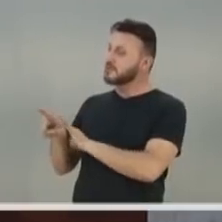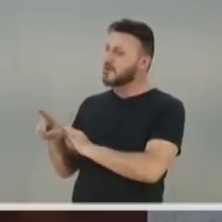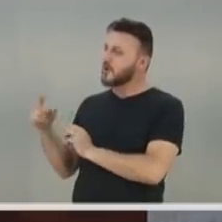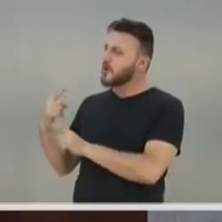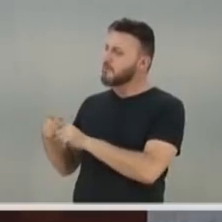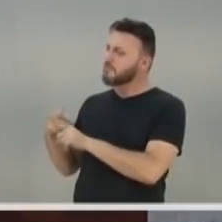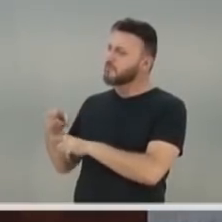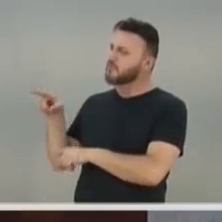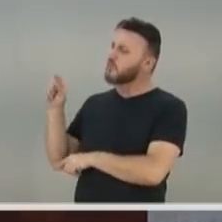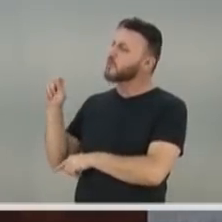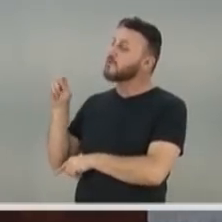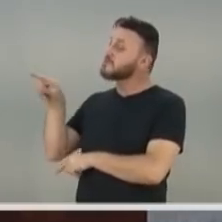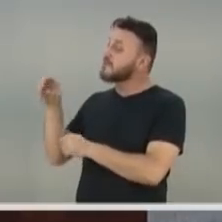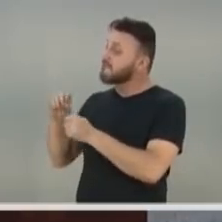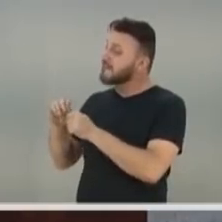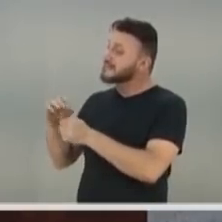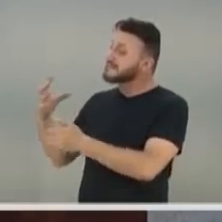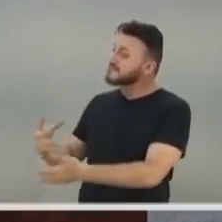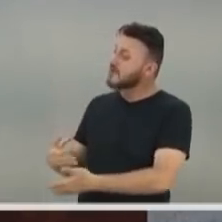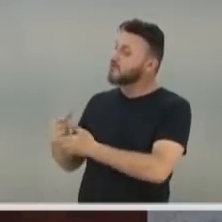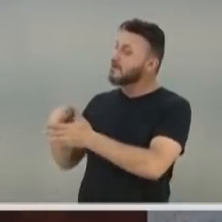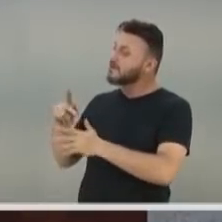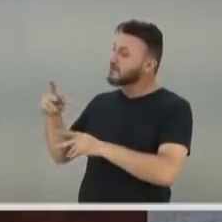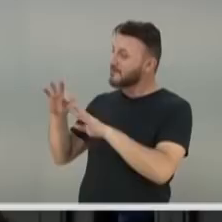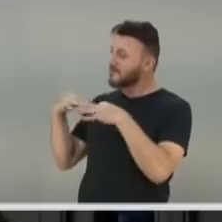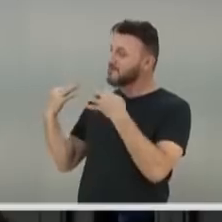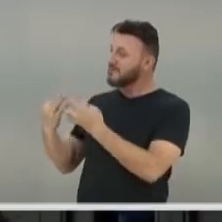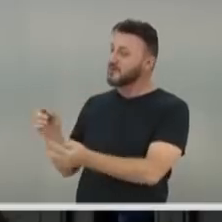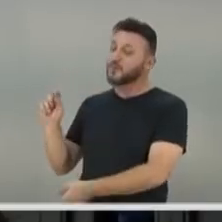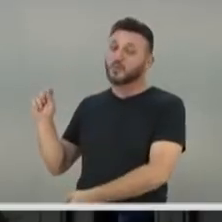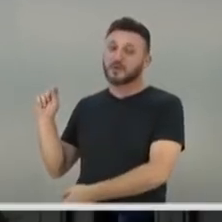tem feito para salvar toda a sua família?